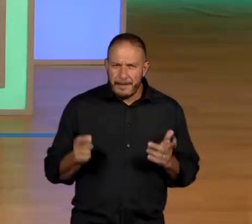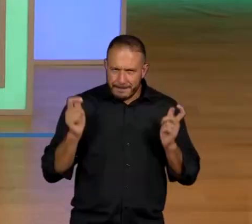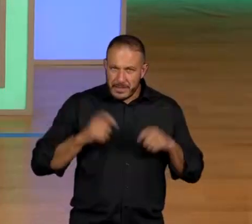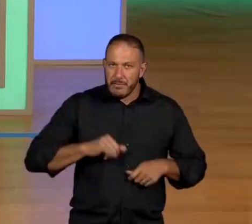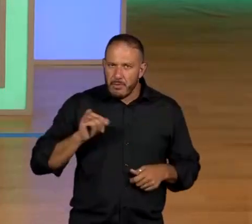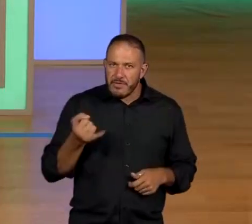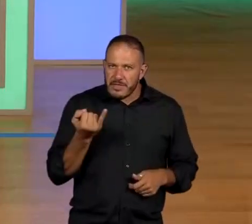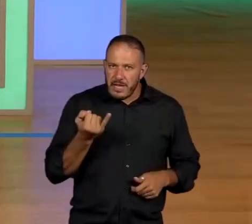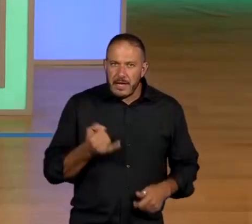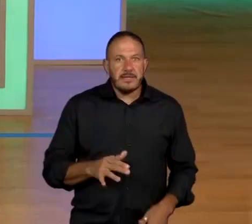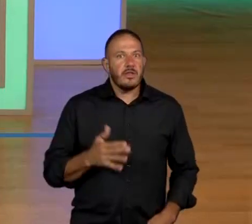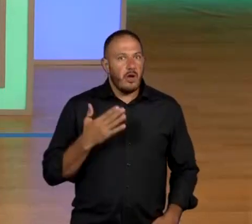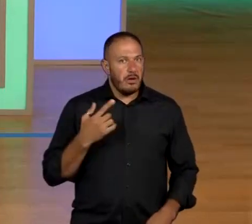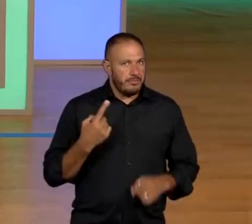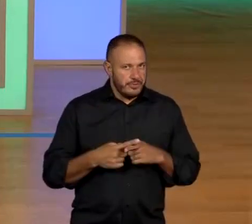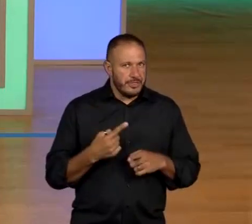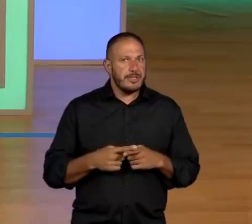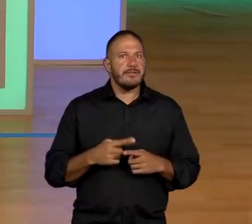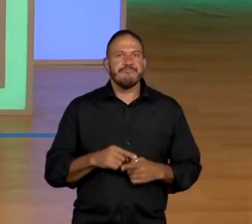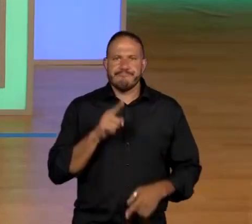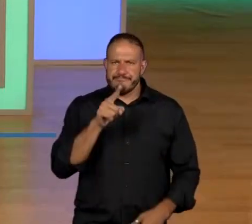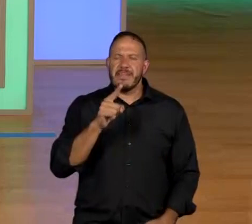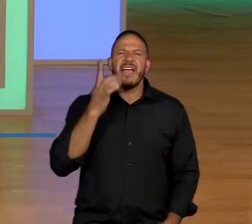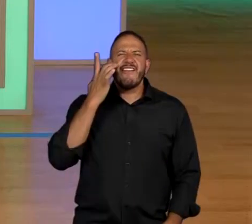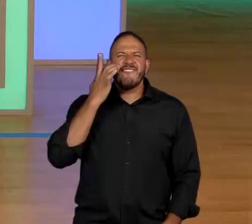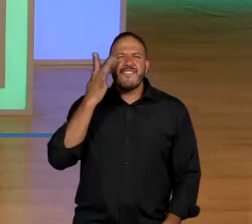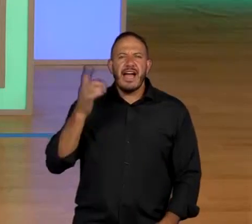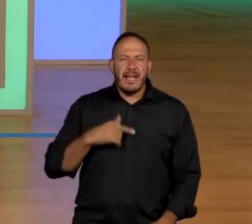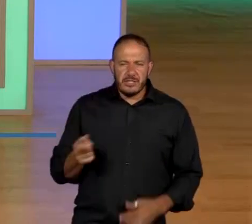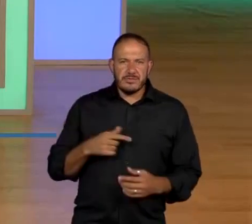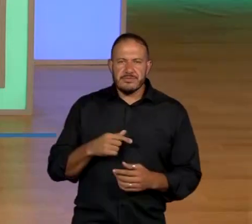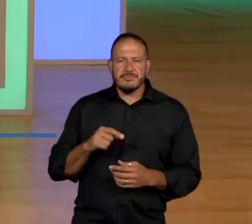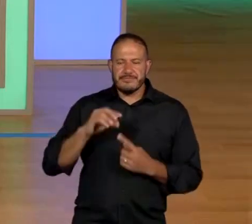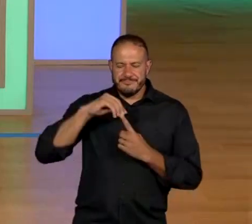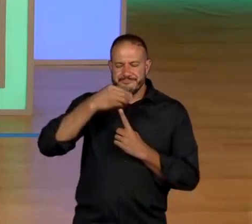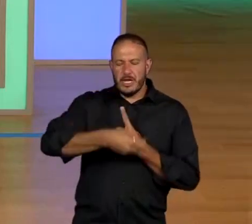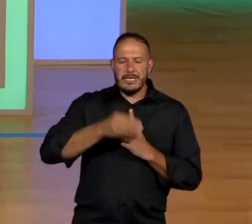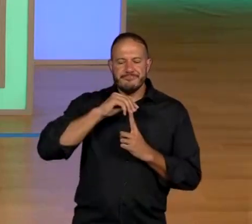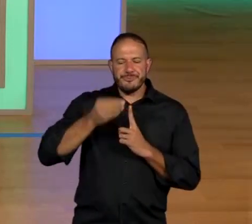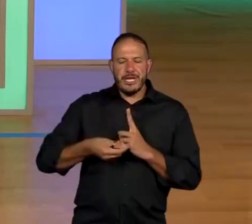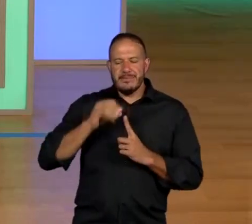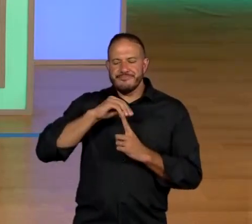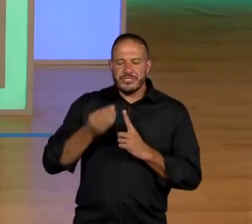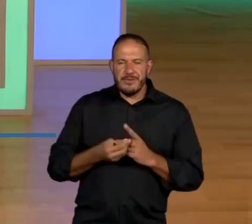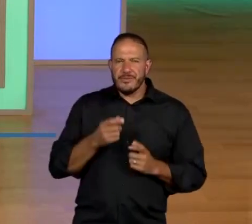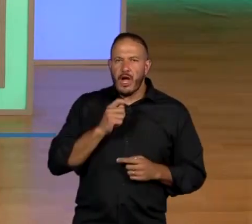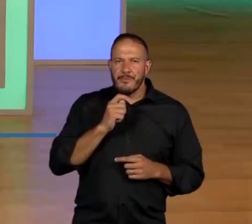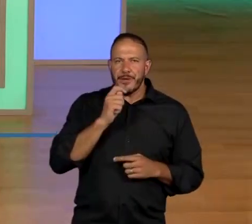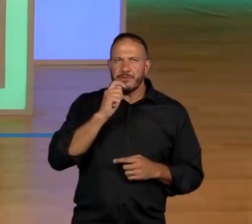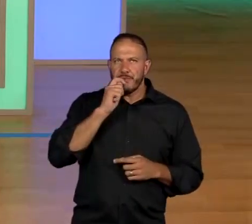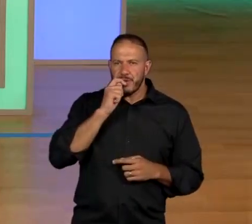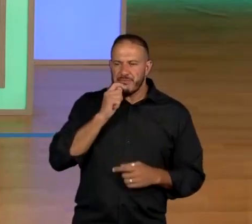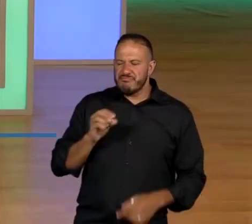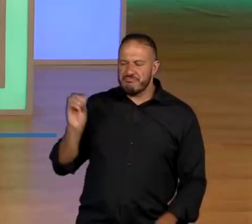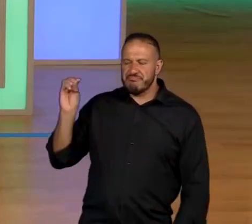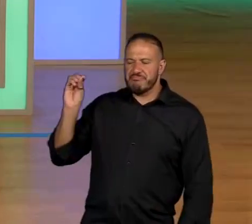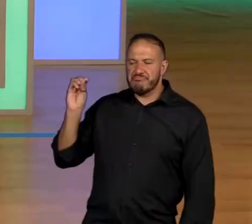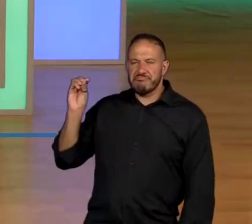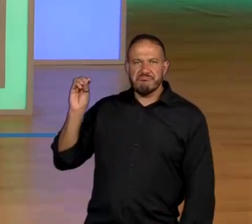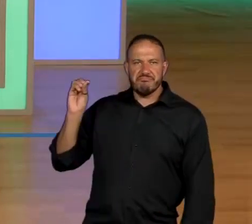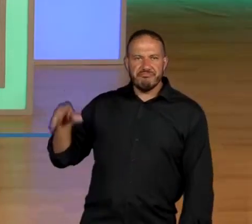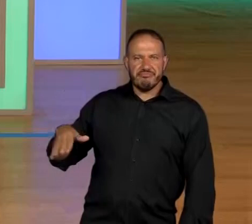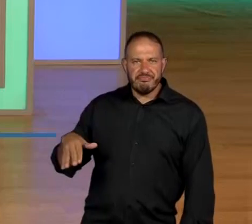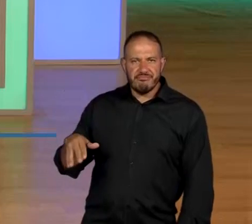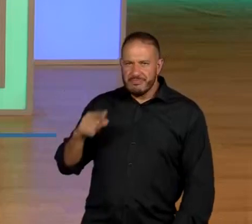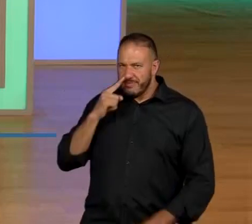Porque, cá entre nós, é muito fácil descascar uma banana, pegar a casca e colocar na